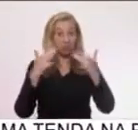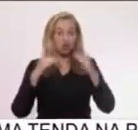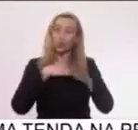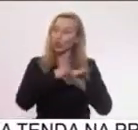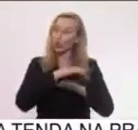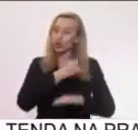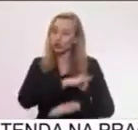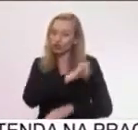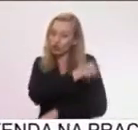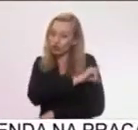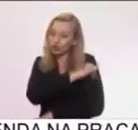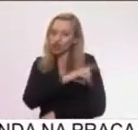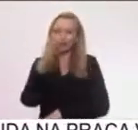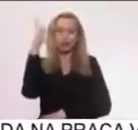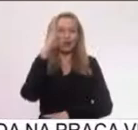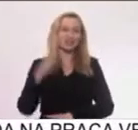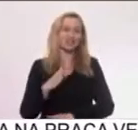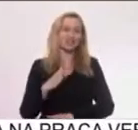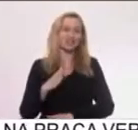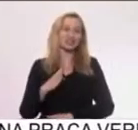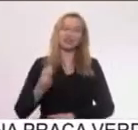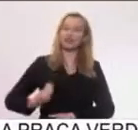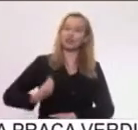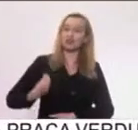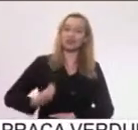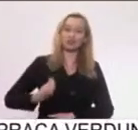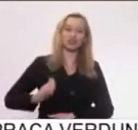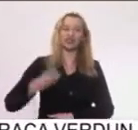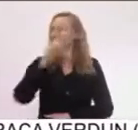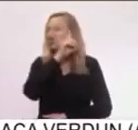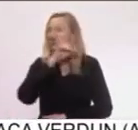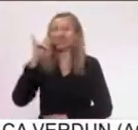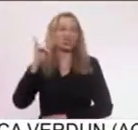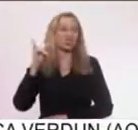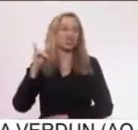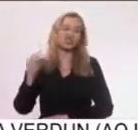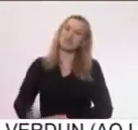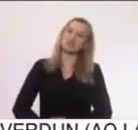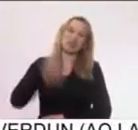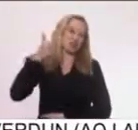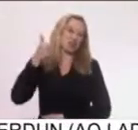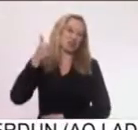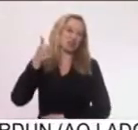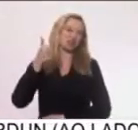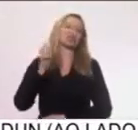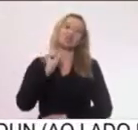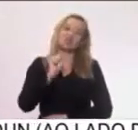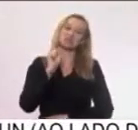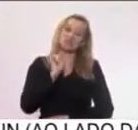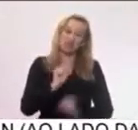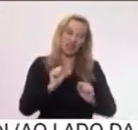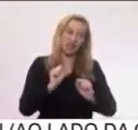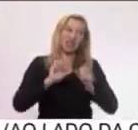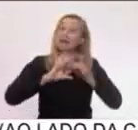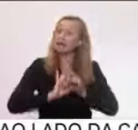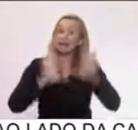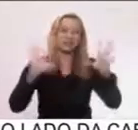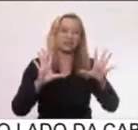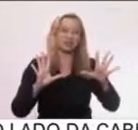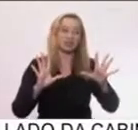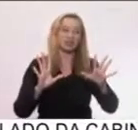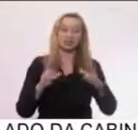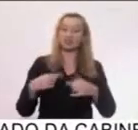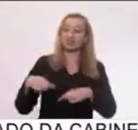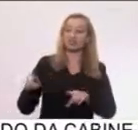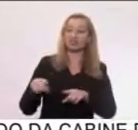de Janeiro e o Brasil estarão vivendo dias muito melhores e, se possível, livre desse